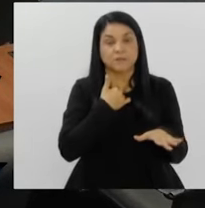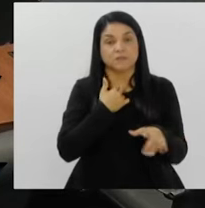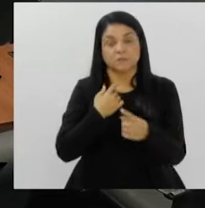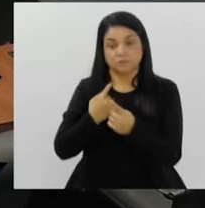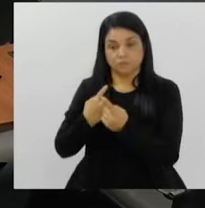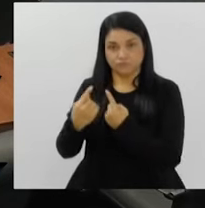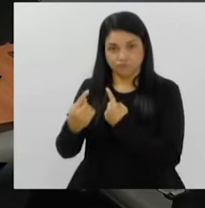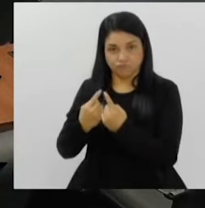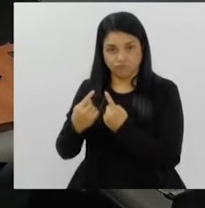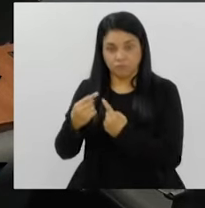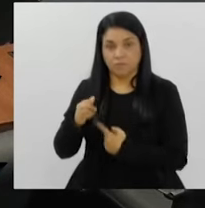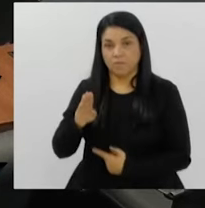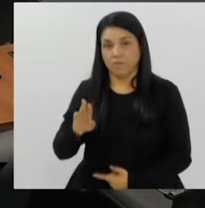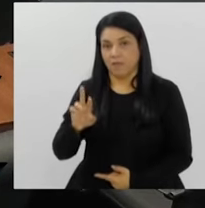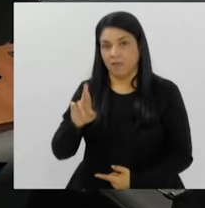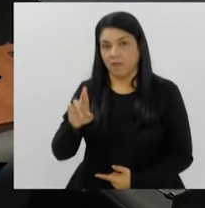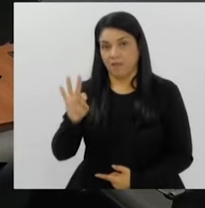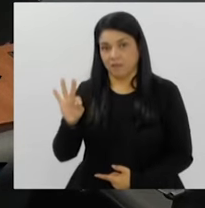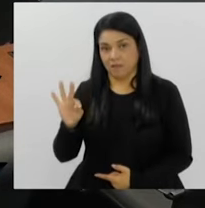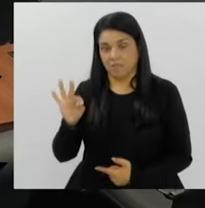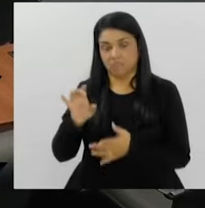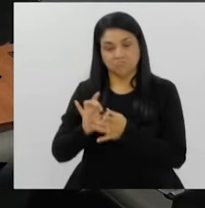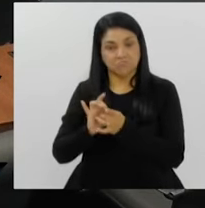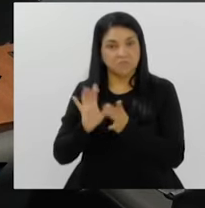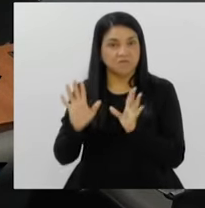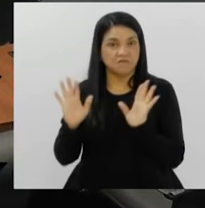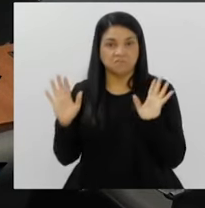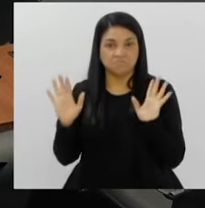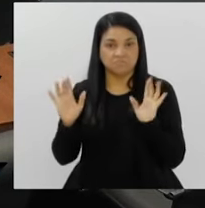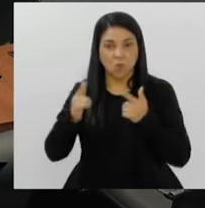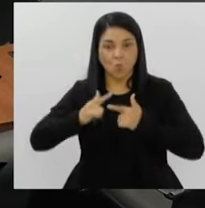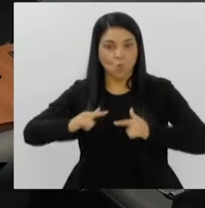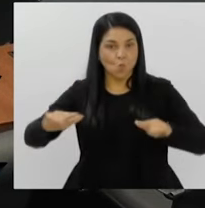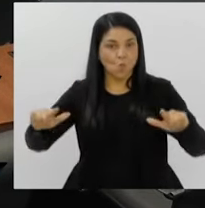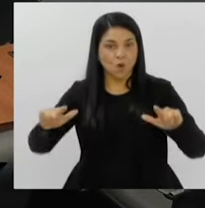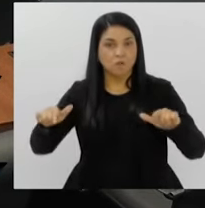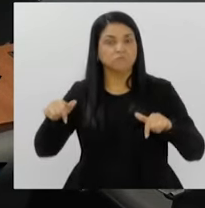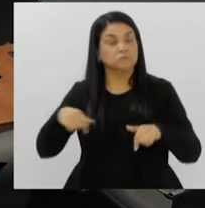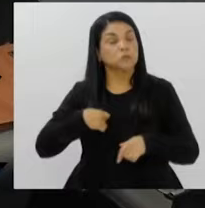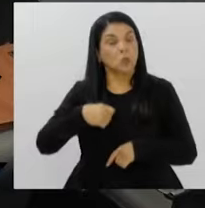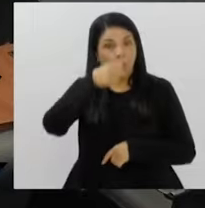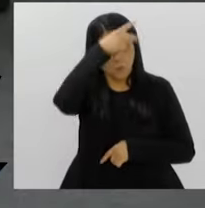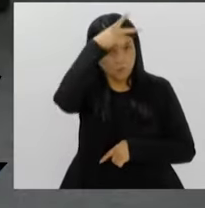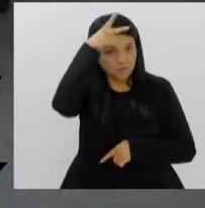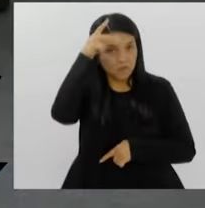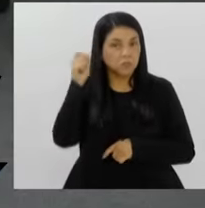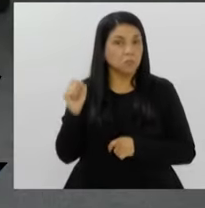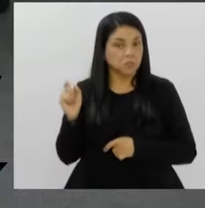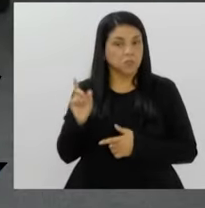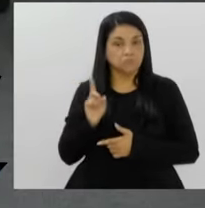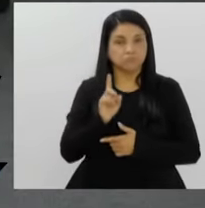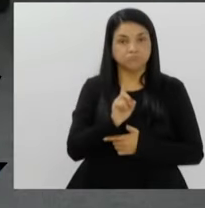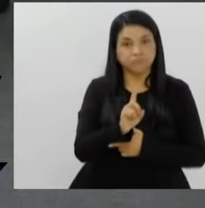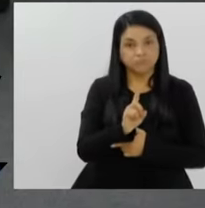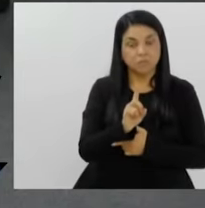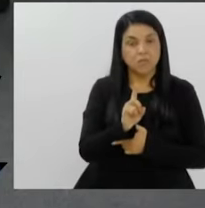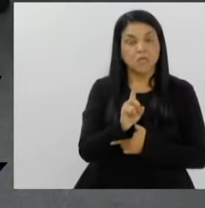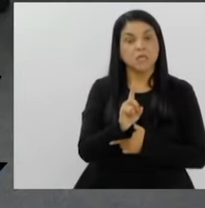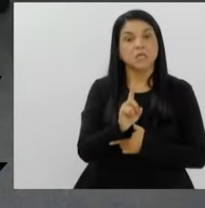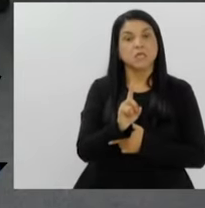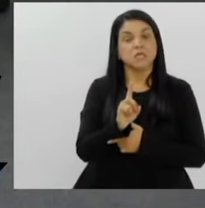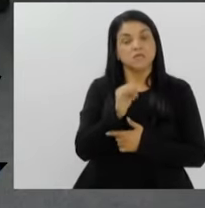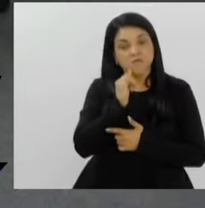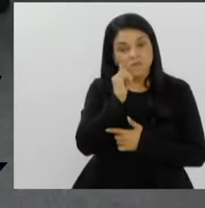BRT estavam livres. Naquele momento, o prefeito poderia ter vindo a público e autorizado que os